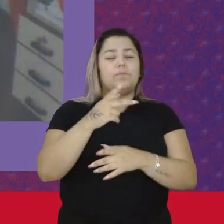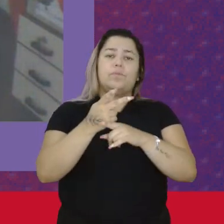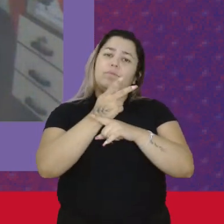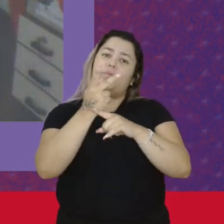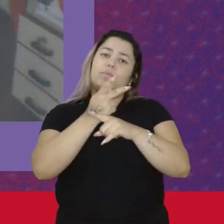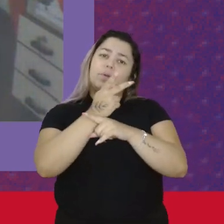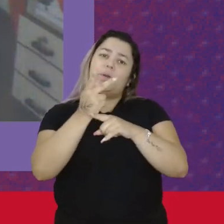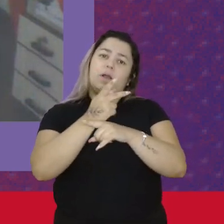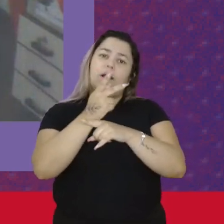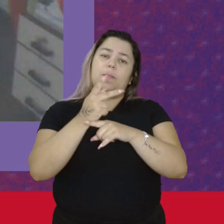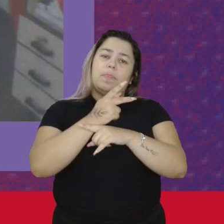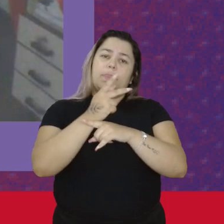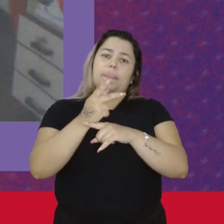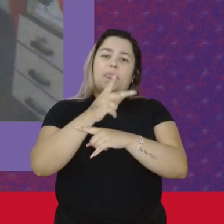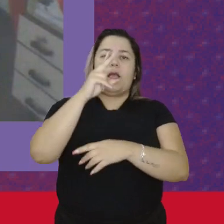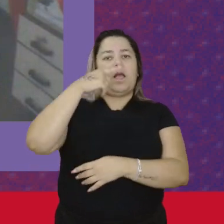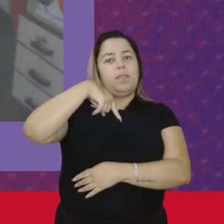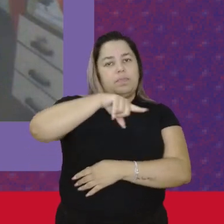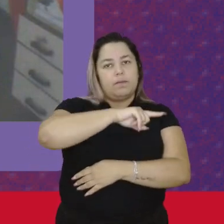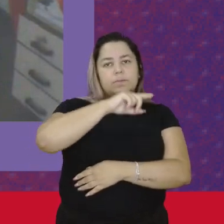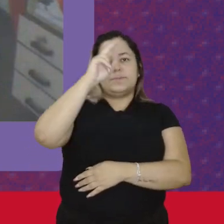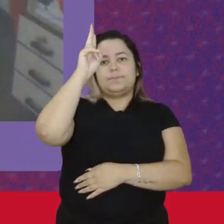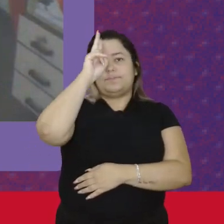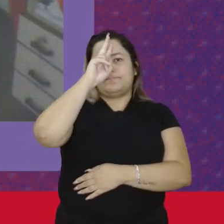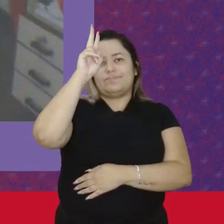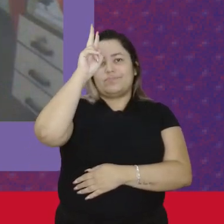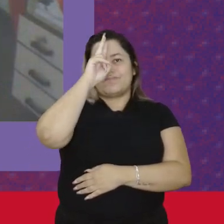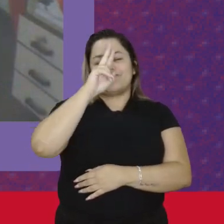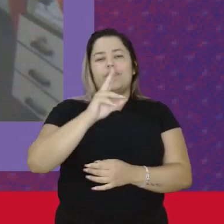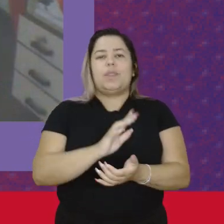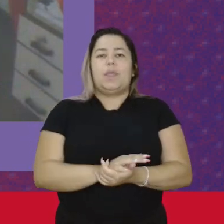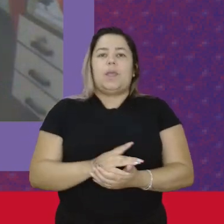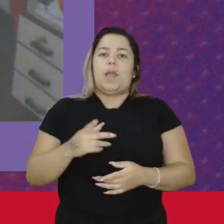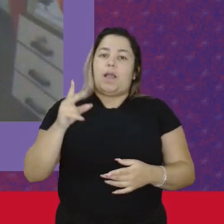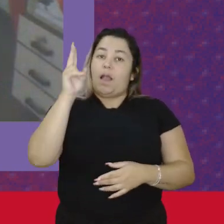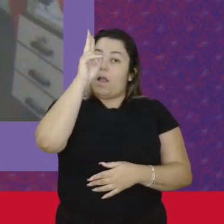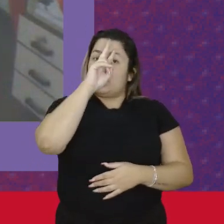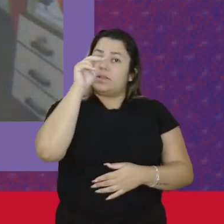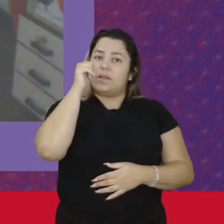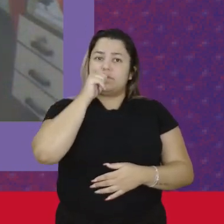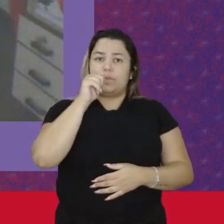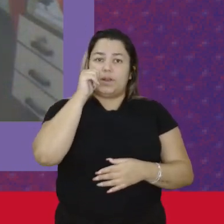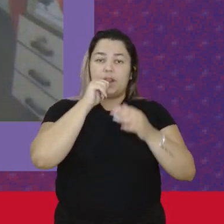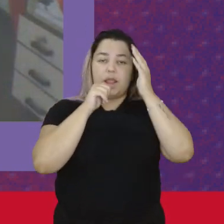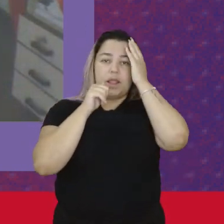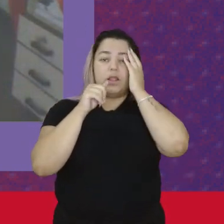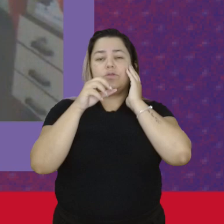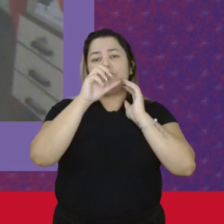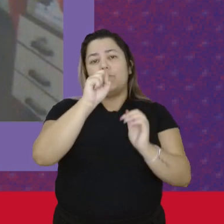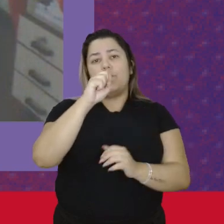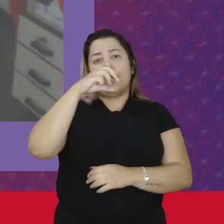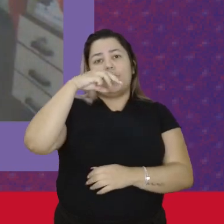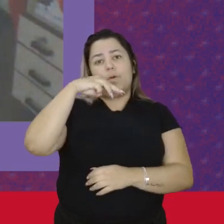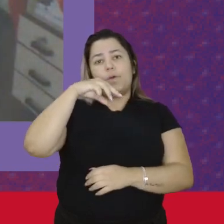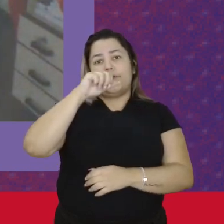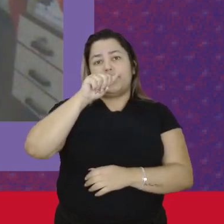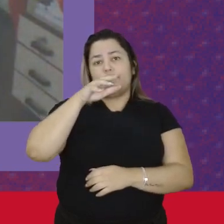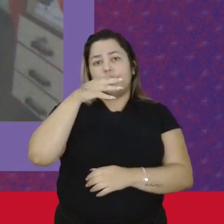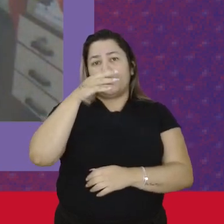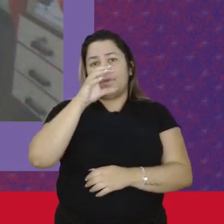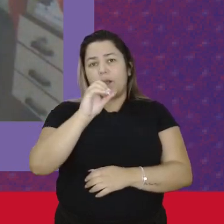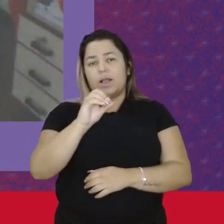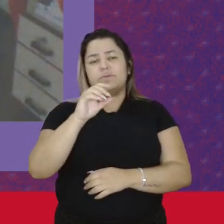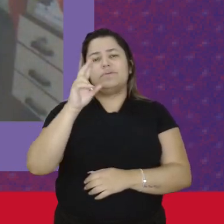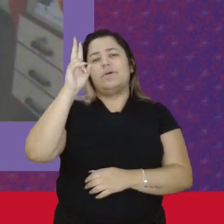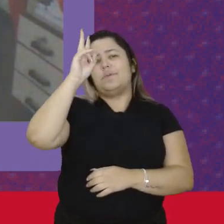buscar a nossa história, né? A história das mulheres, a história do 8 de março, que foi... Gente, eu me